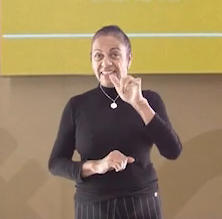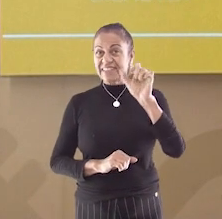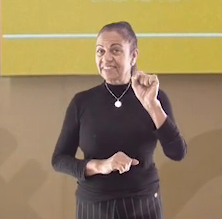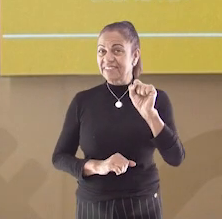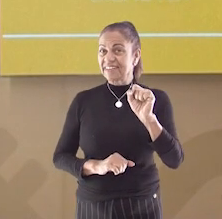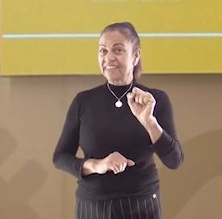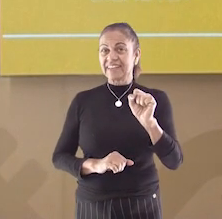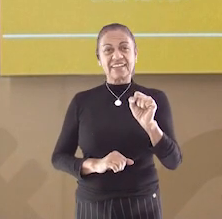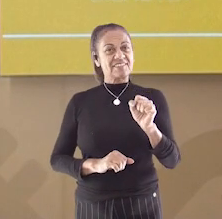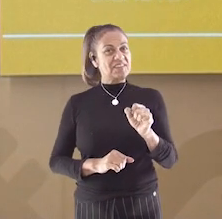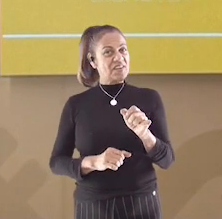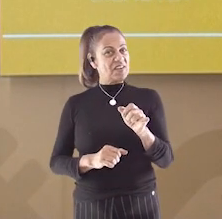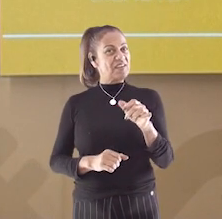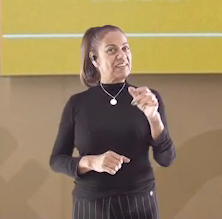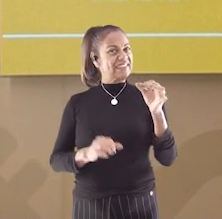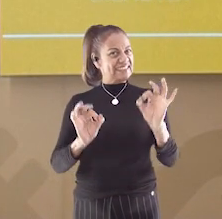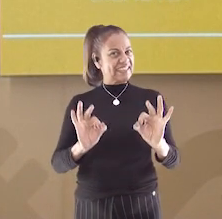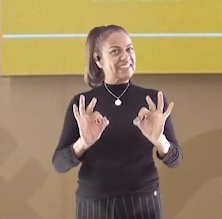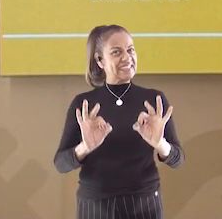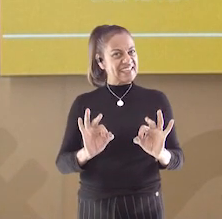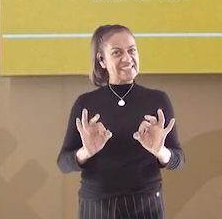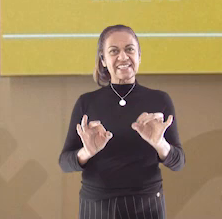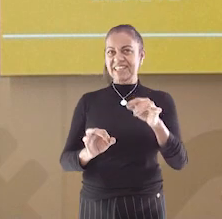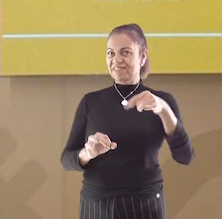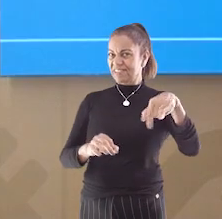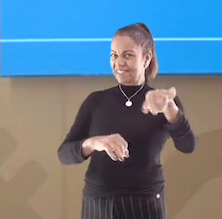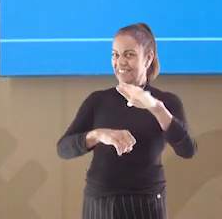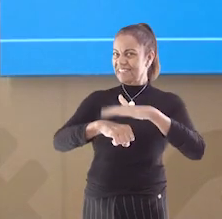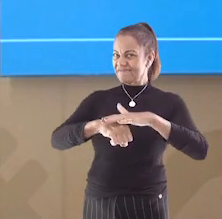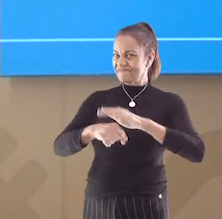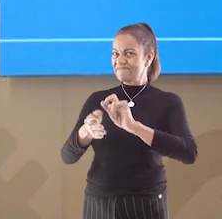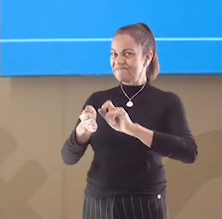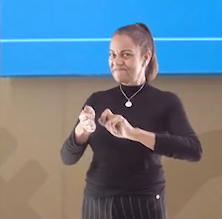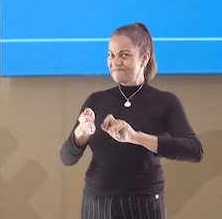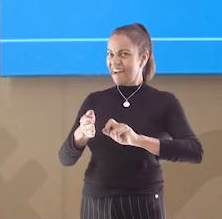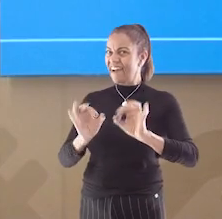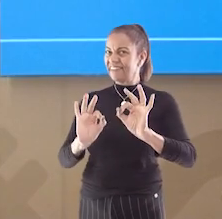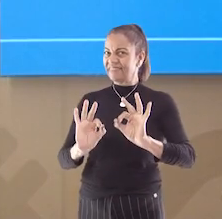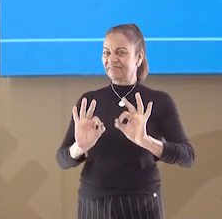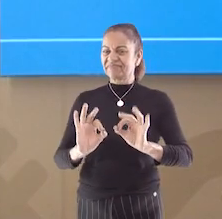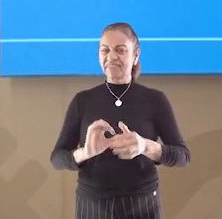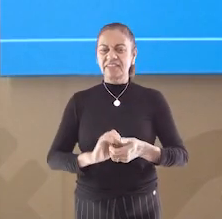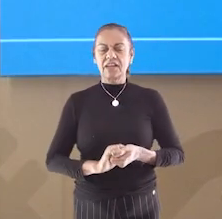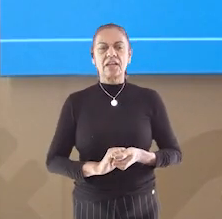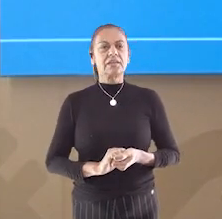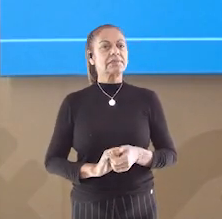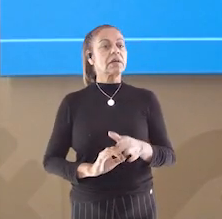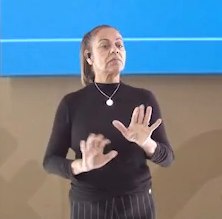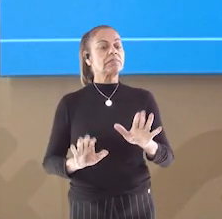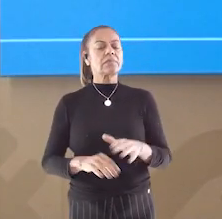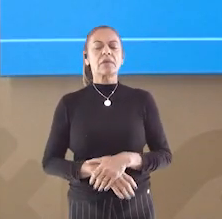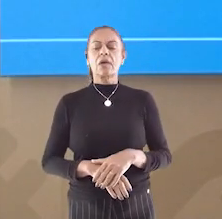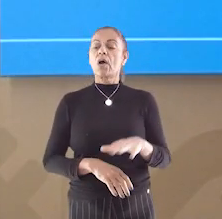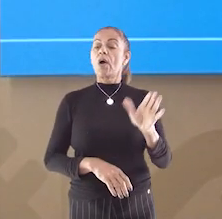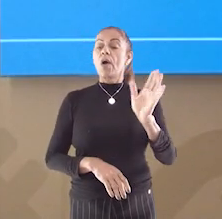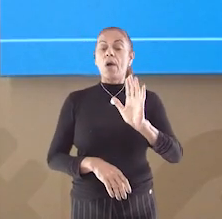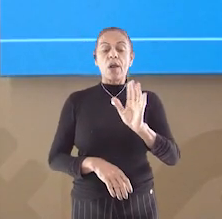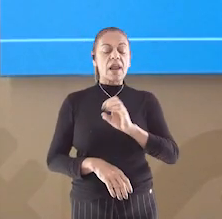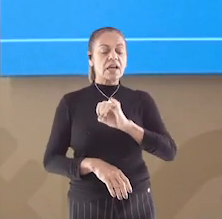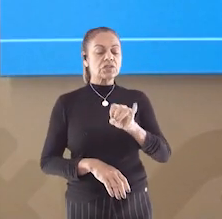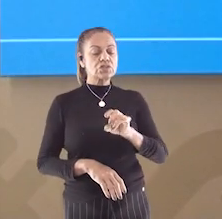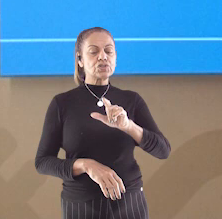Conseguiram? Aposto que os seus bilhetes ficaram ótimos. Olhem só como é que o Marcos escreveu. Olá, Júlia. Bom